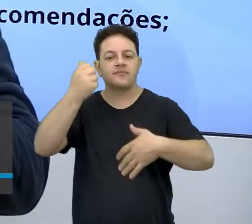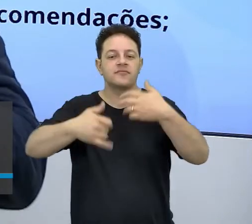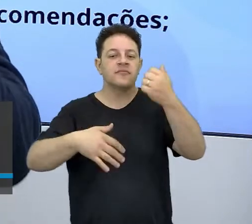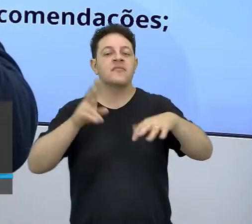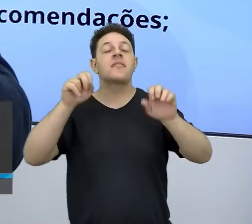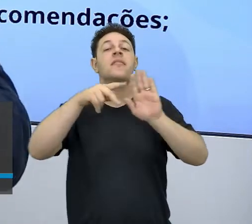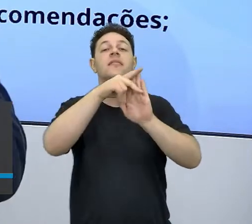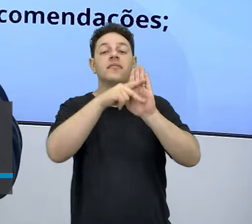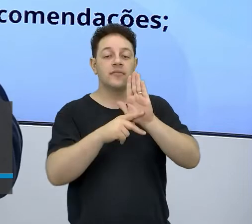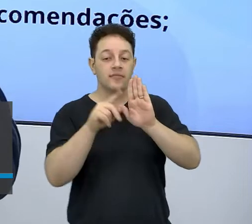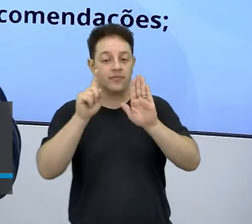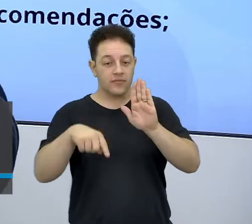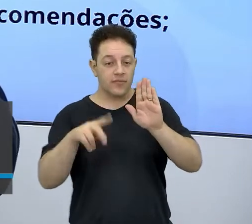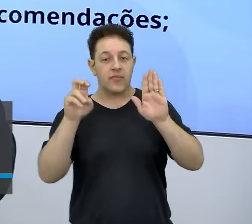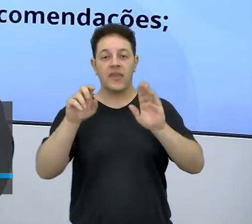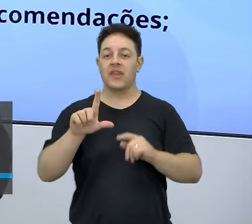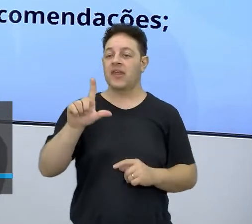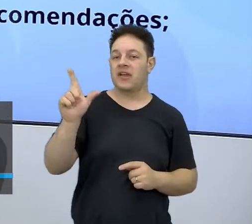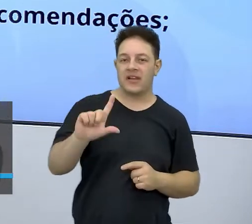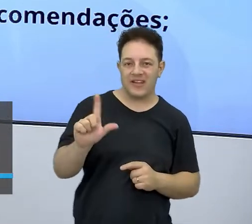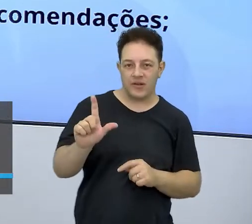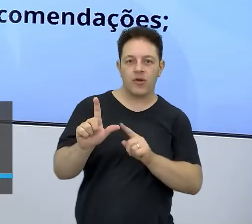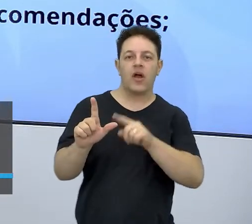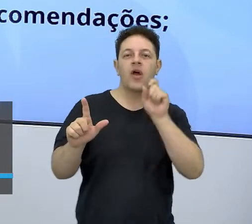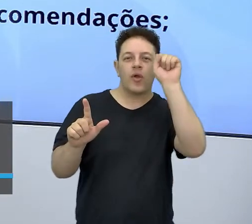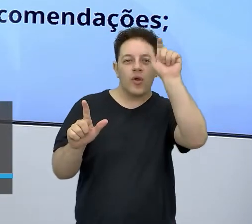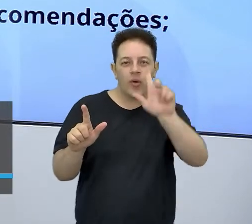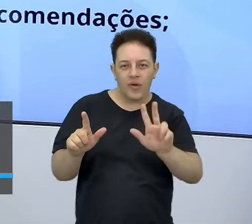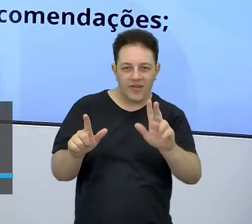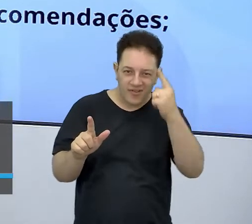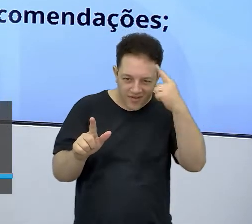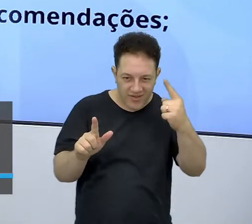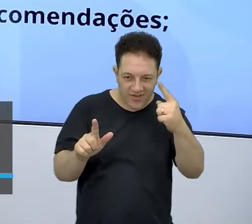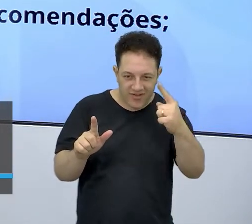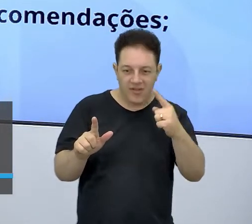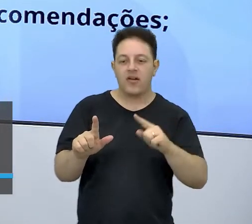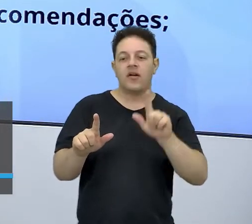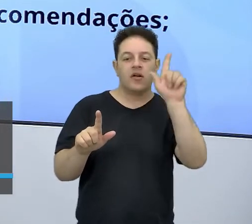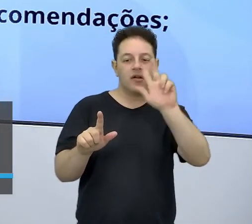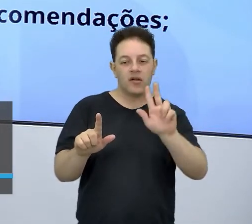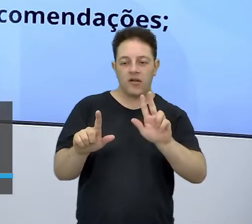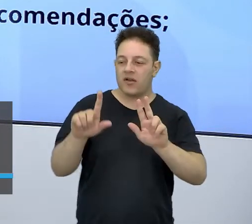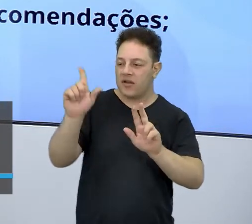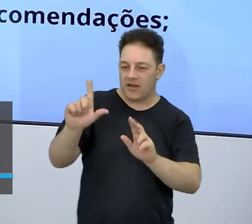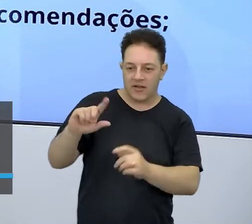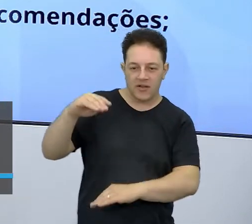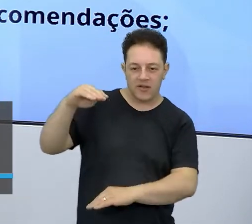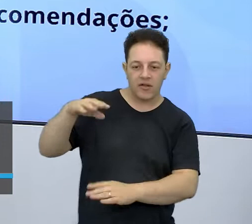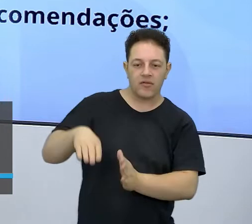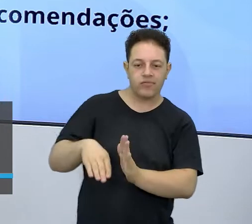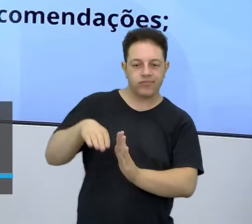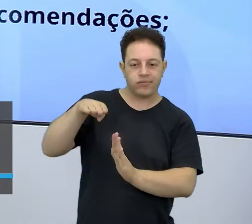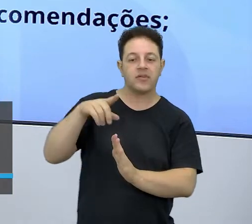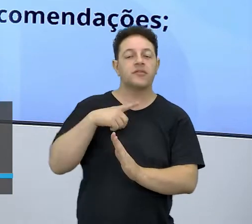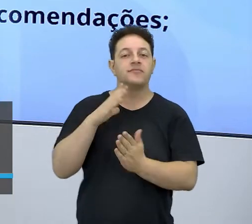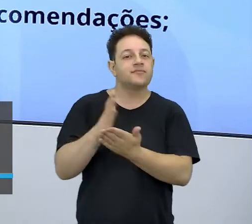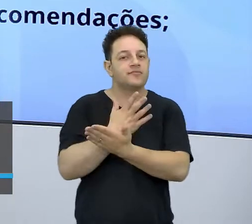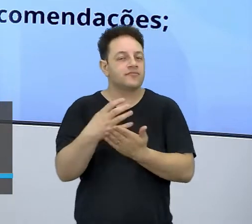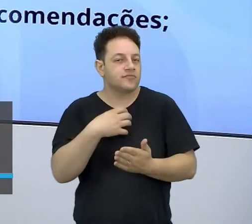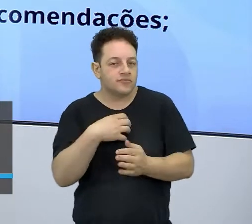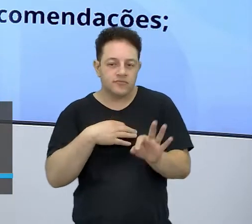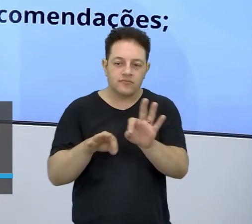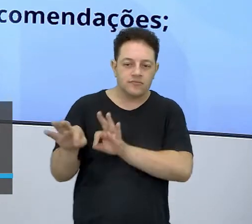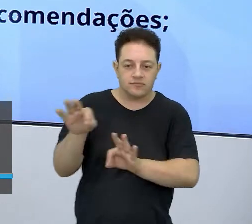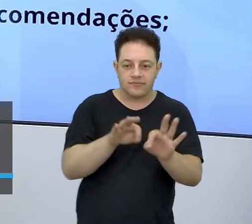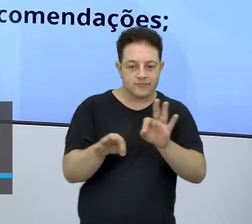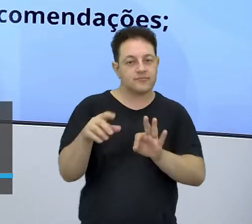sobre o projeto Litro de Luz. Lembrou? Que tem lá algumas condições técnicas para